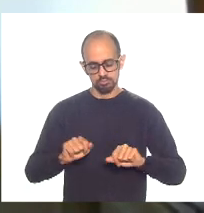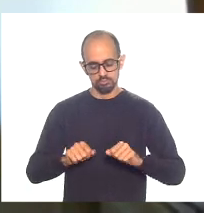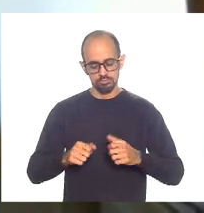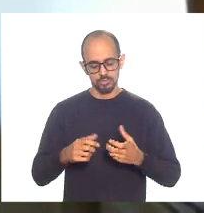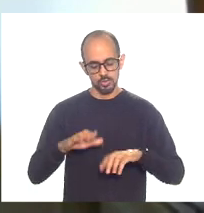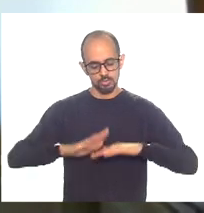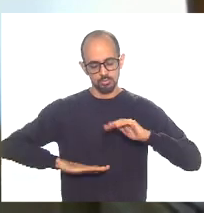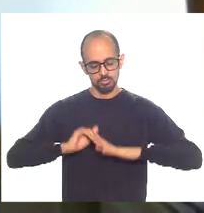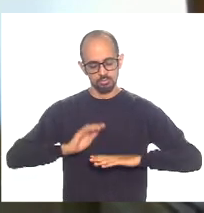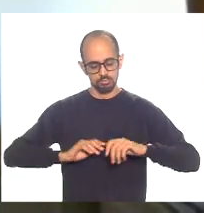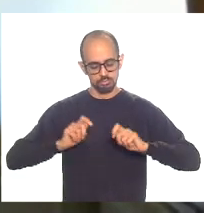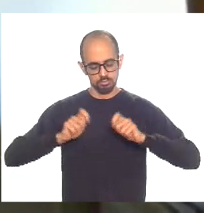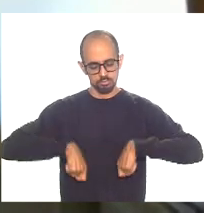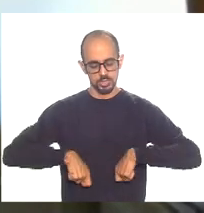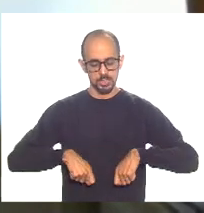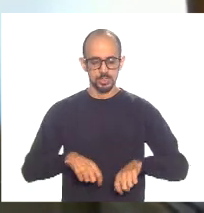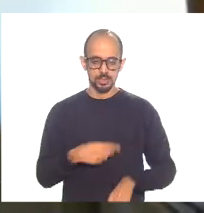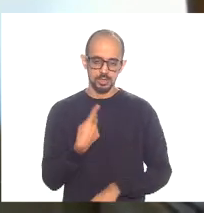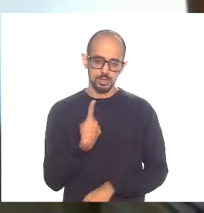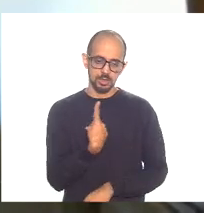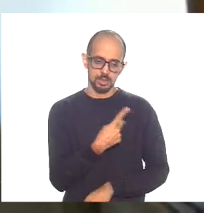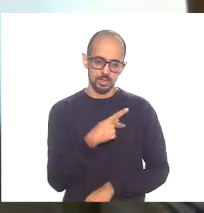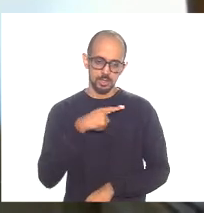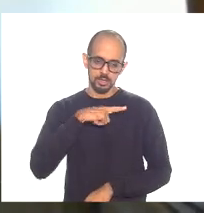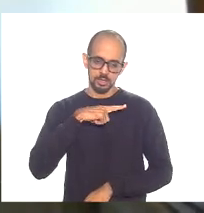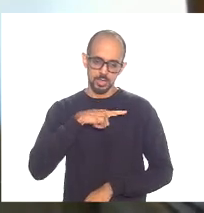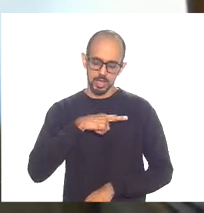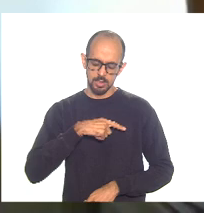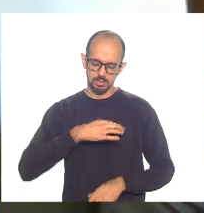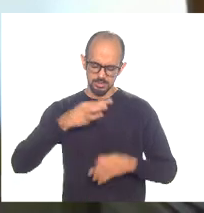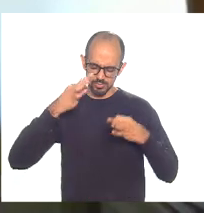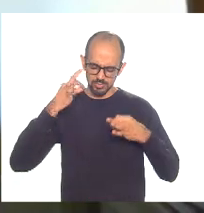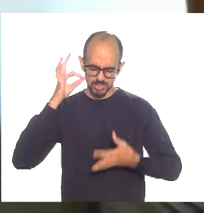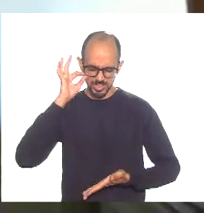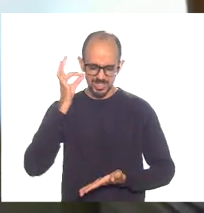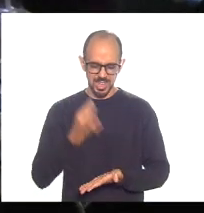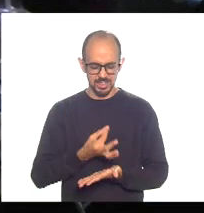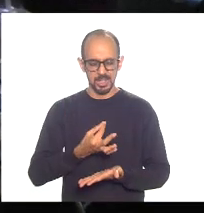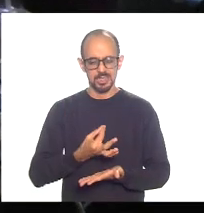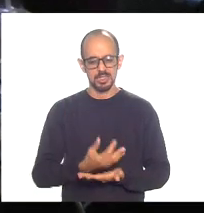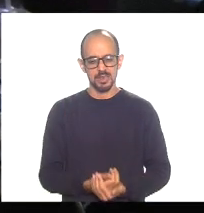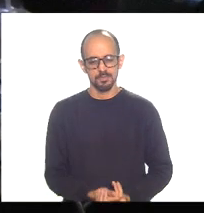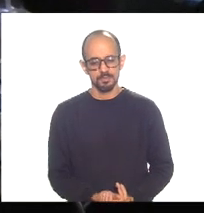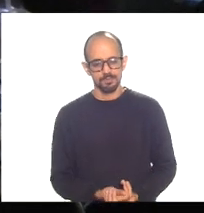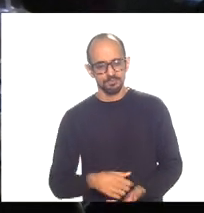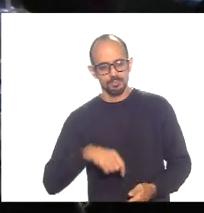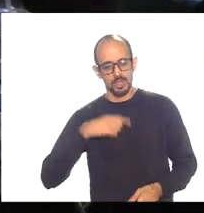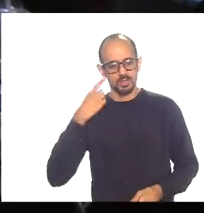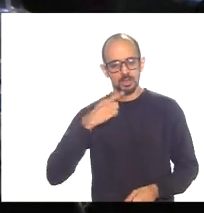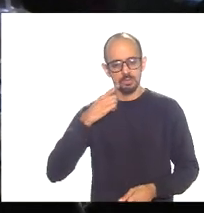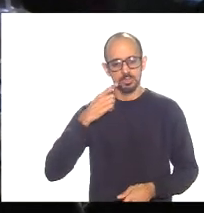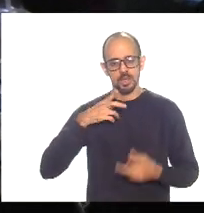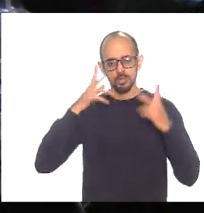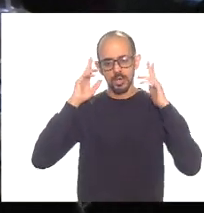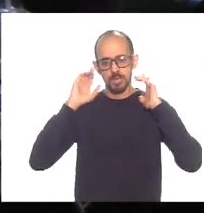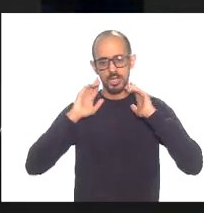voto sim, com bastante convicção do meu voto. Deputado Marcelo